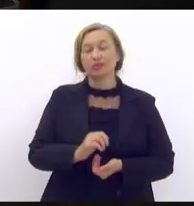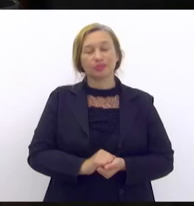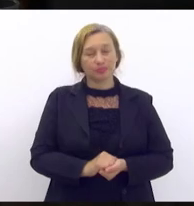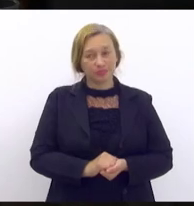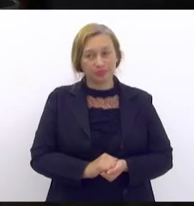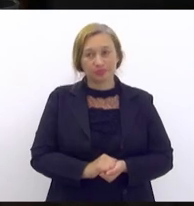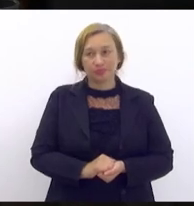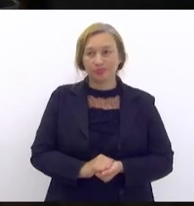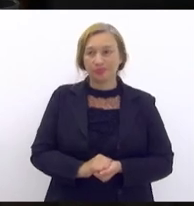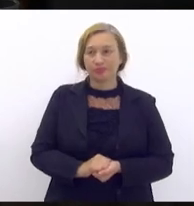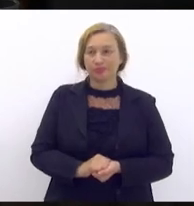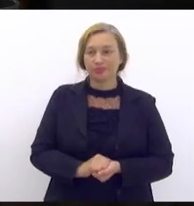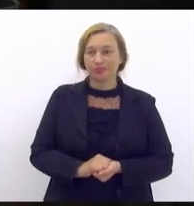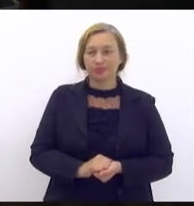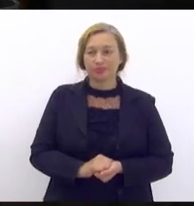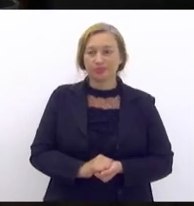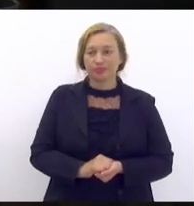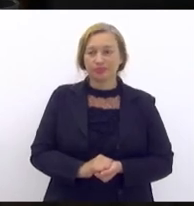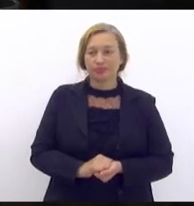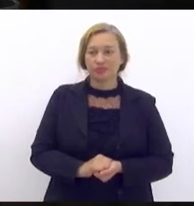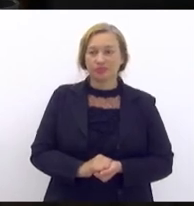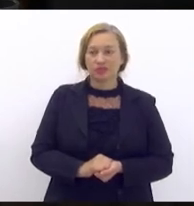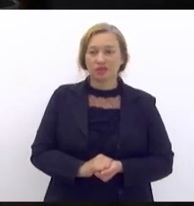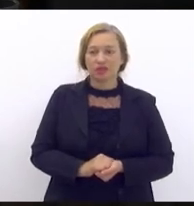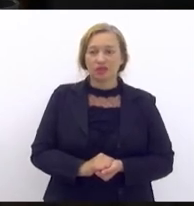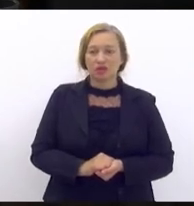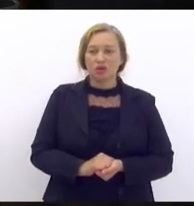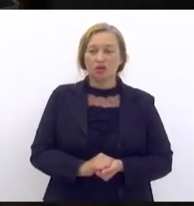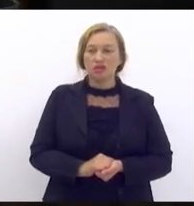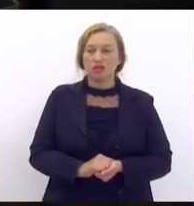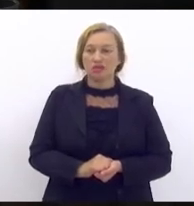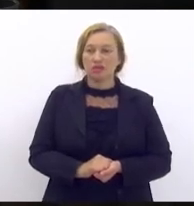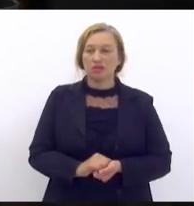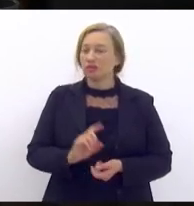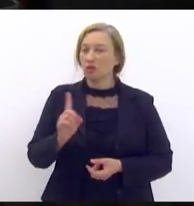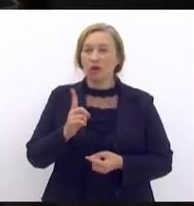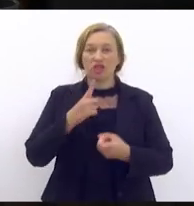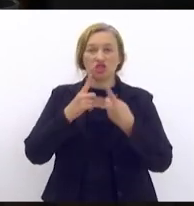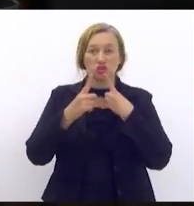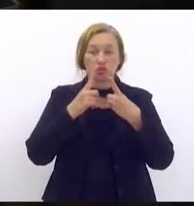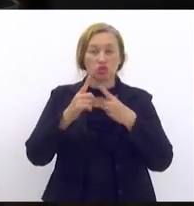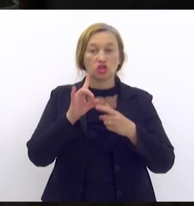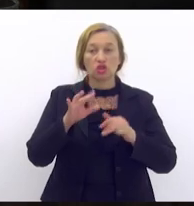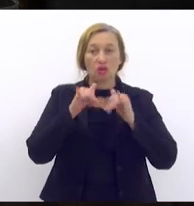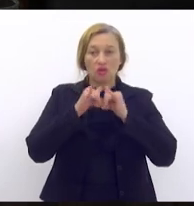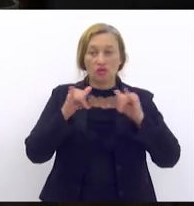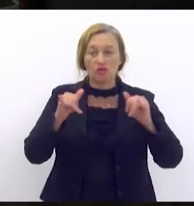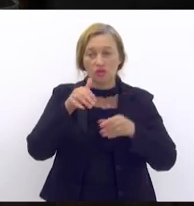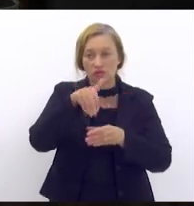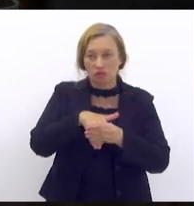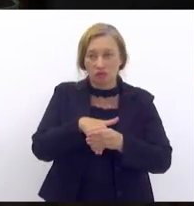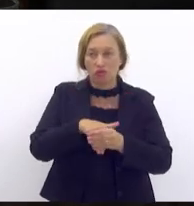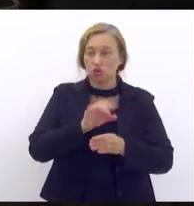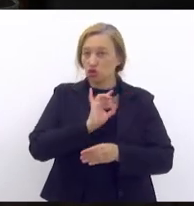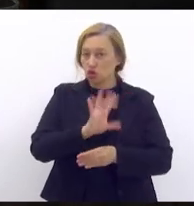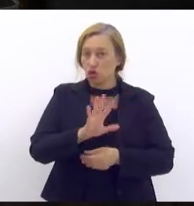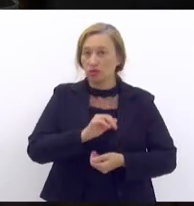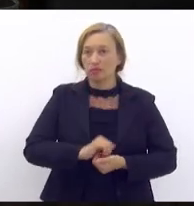é legítima a ponderação de Vossa Excelência. Não é discussão, é declaração de voto.